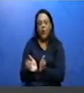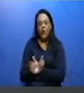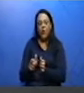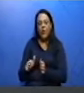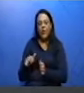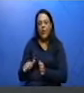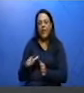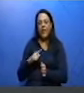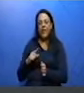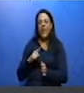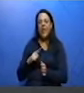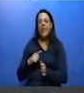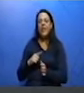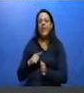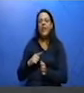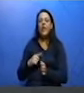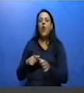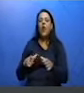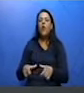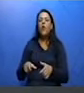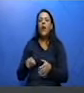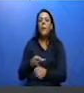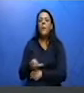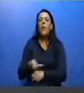que retirar as informações.